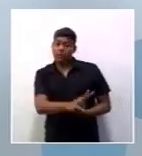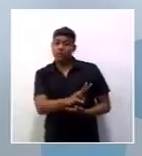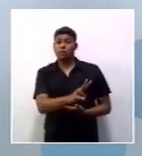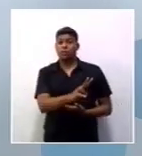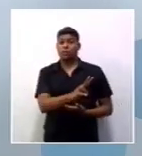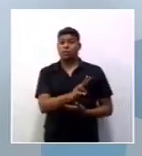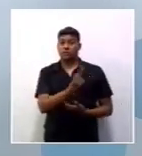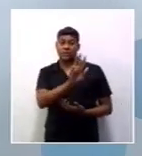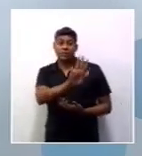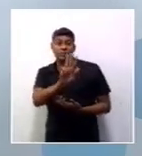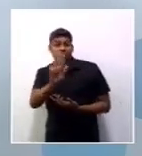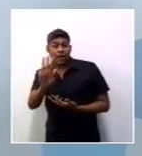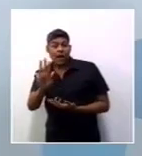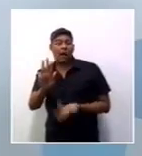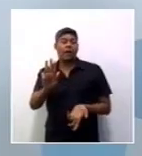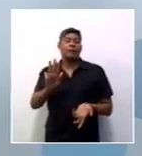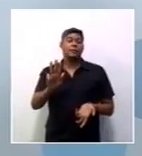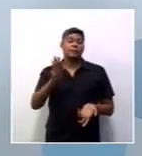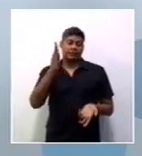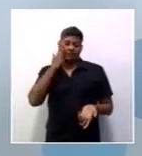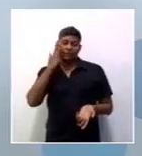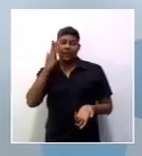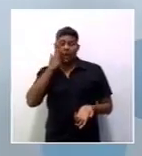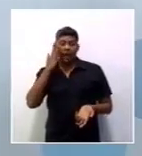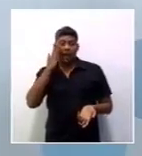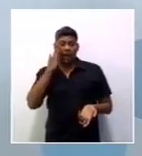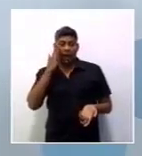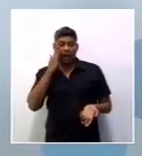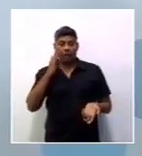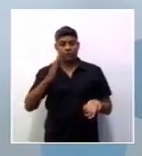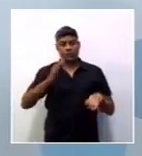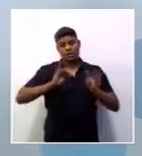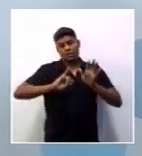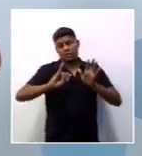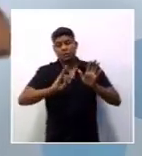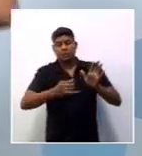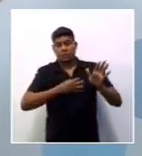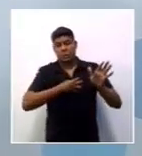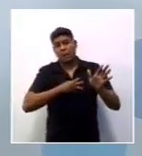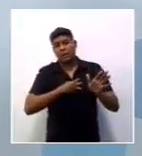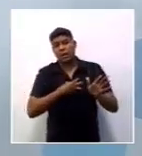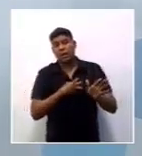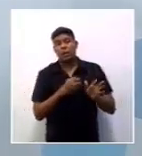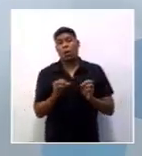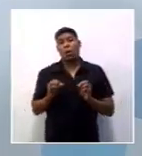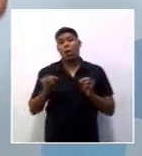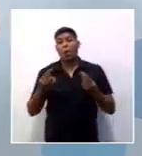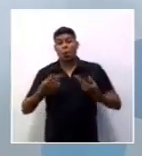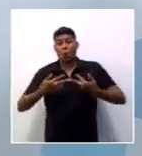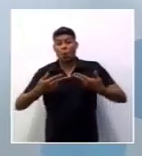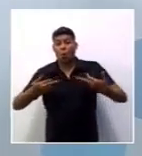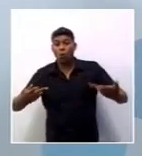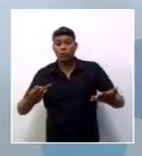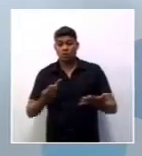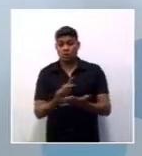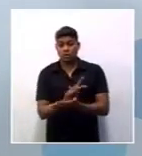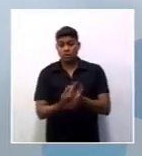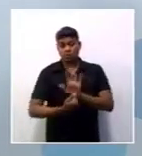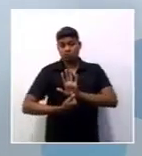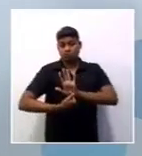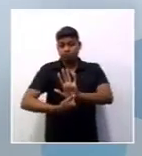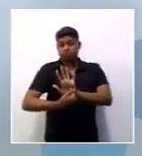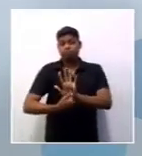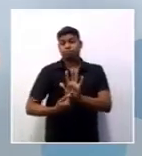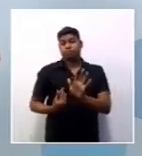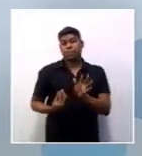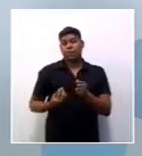Ou sites que, por exemplo, vocês sabem que trabalham dessa maneira, ou situações que vocês se depararam, tá?